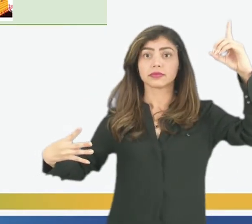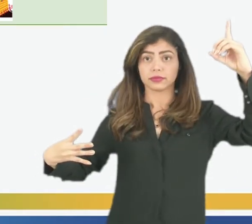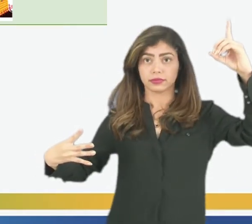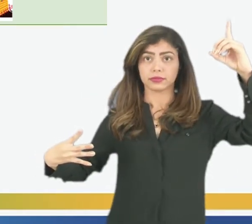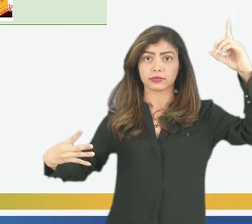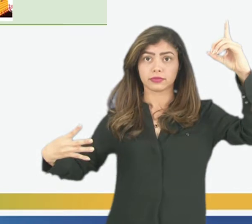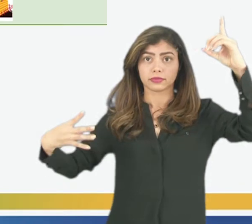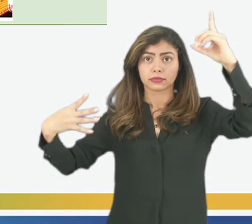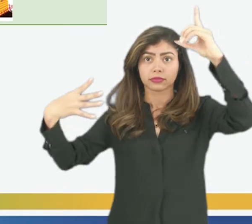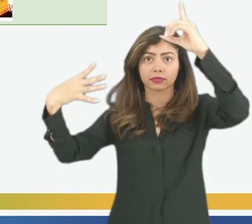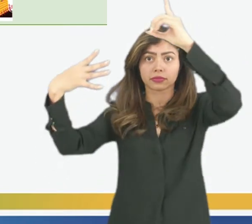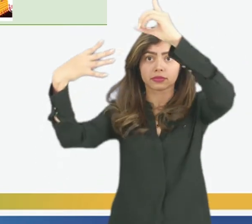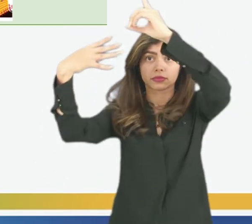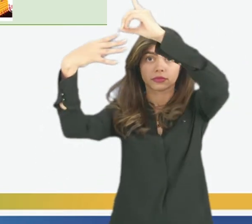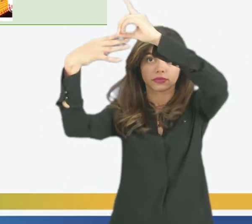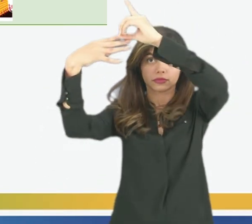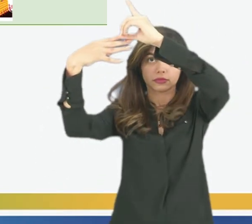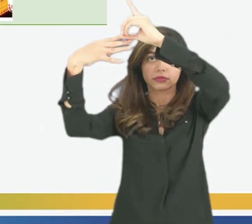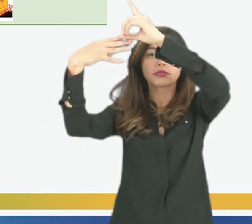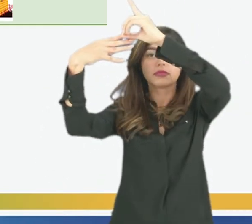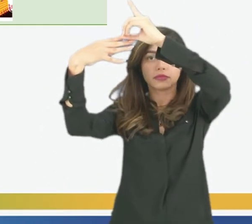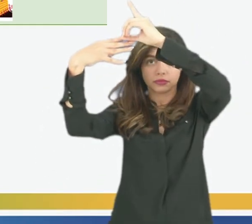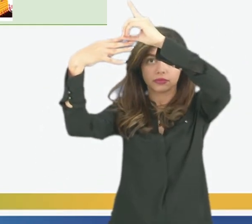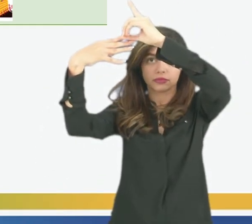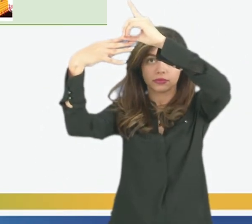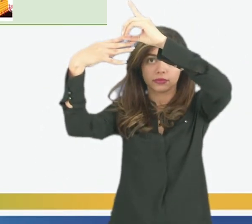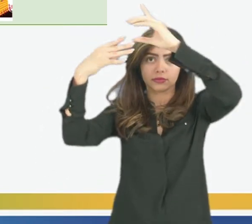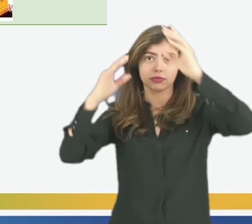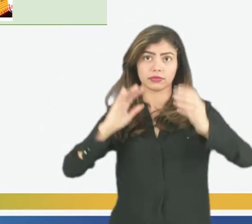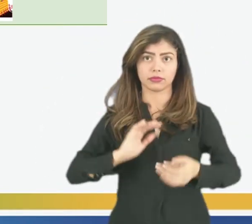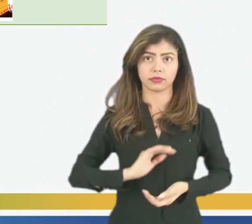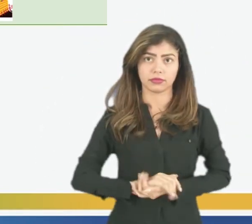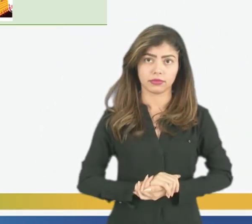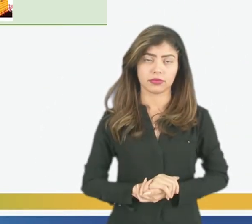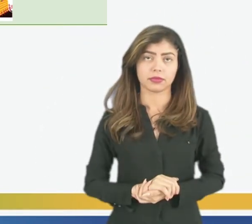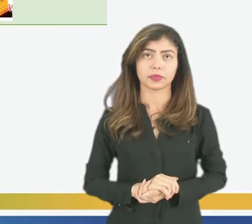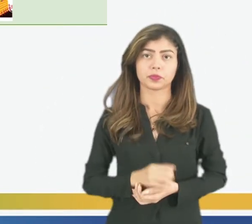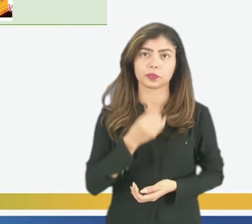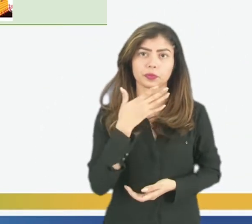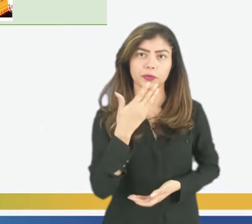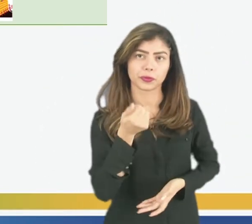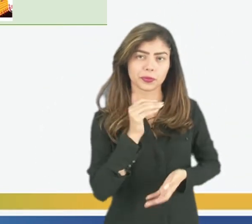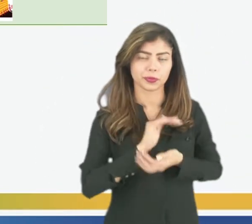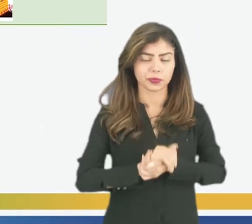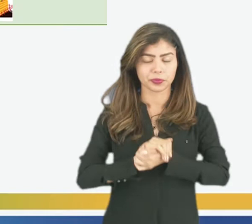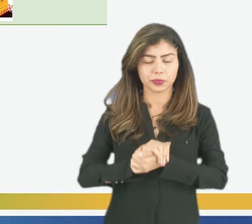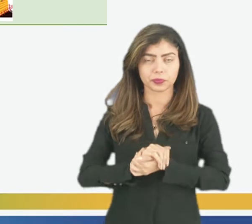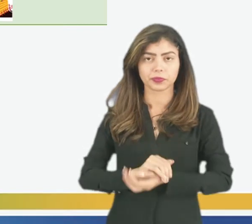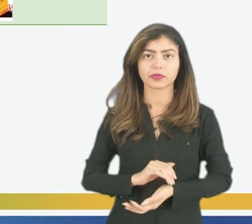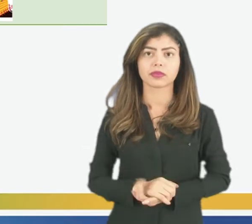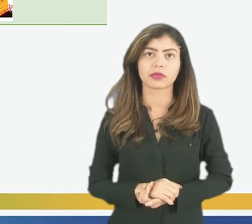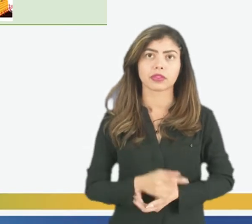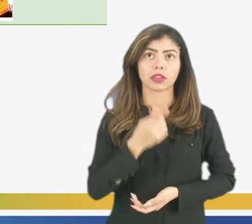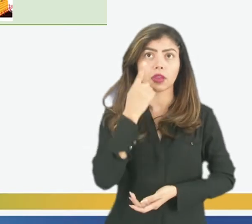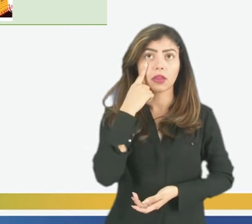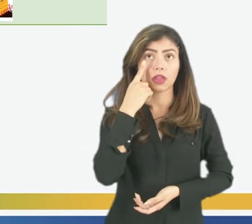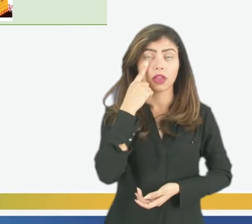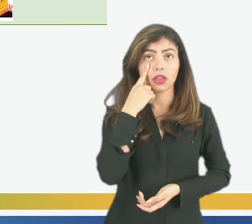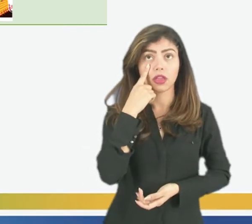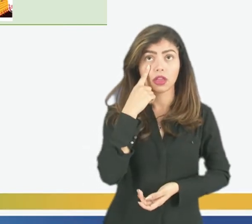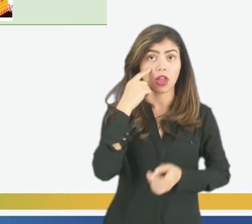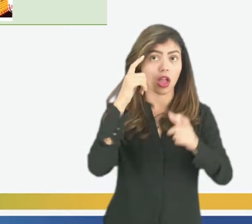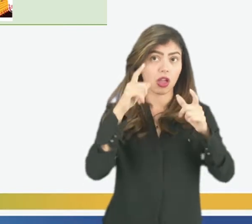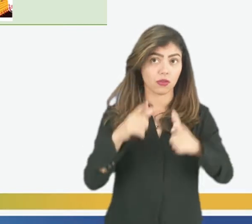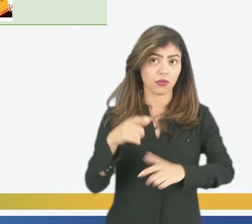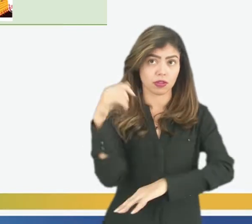4D. Ele está na coluna 4 e na linha D. Muito bem. Vamos observar agora onde